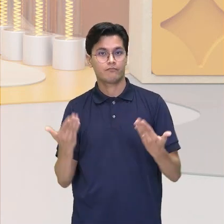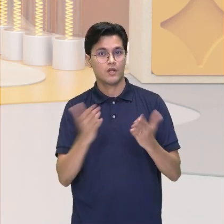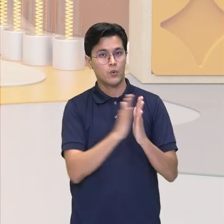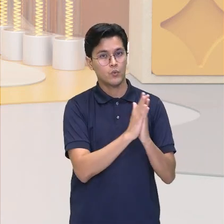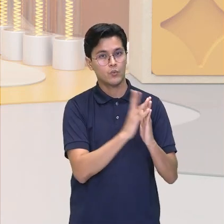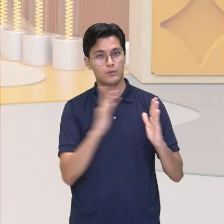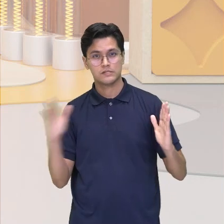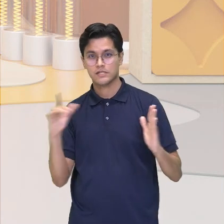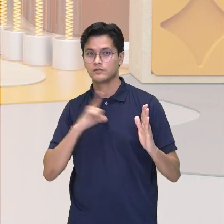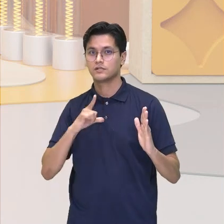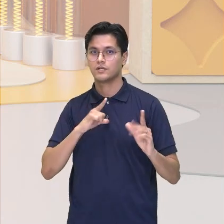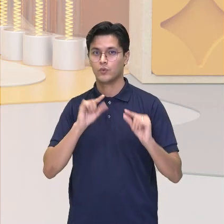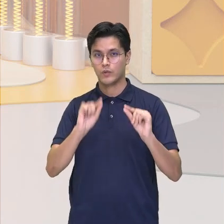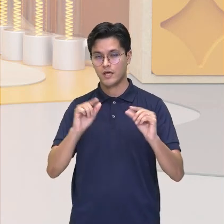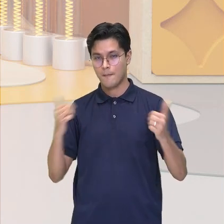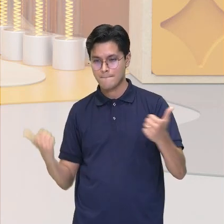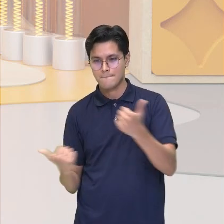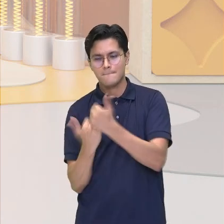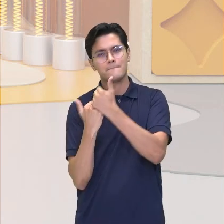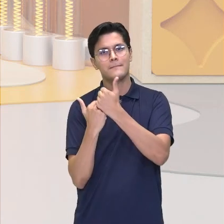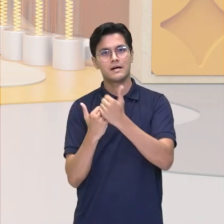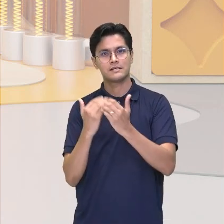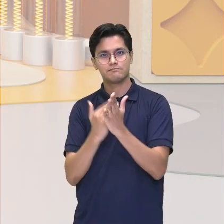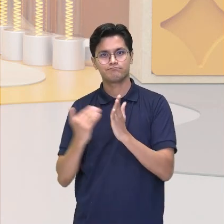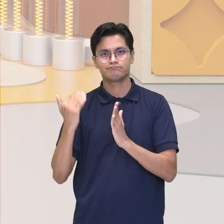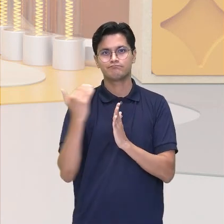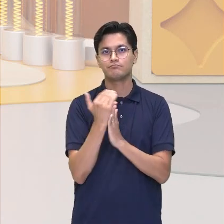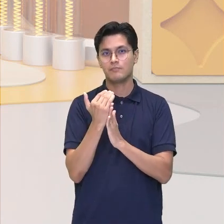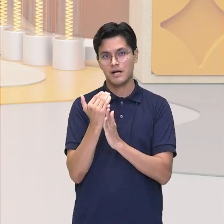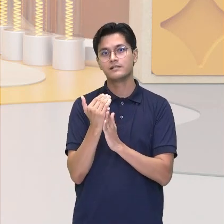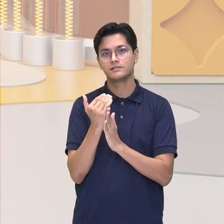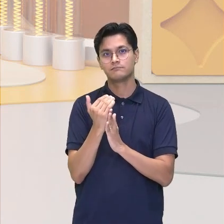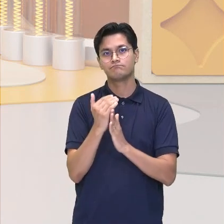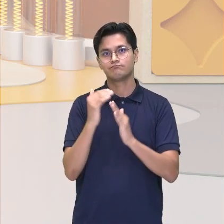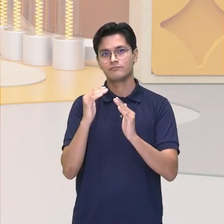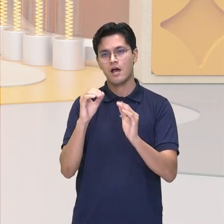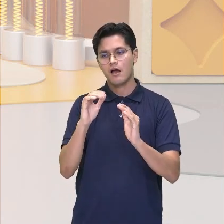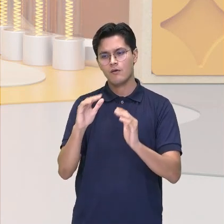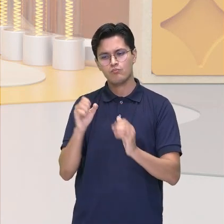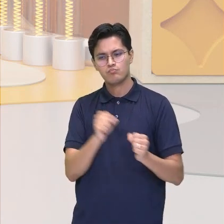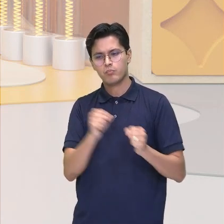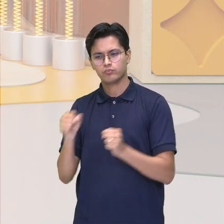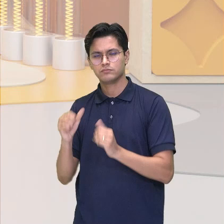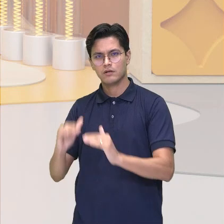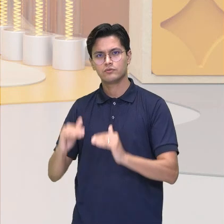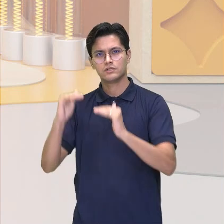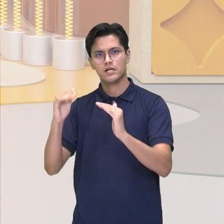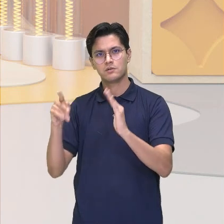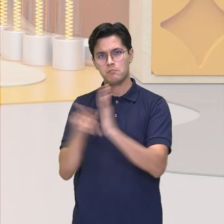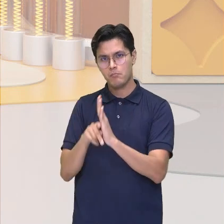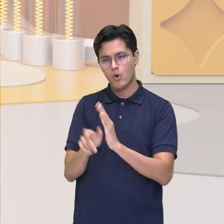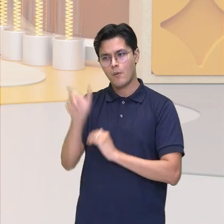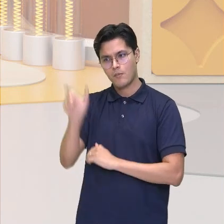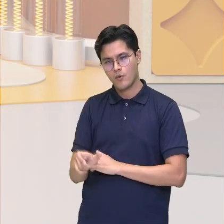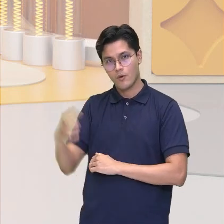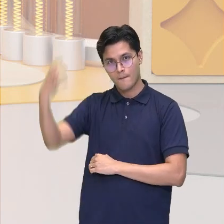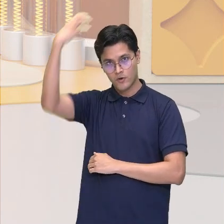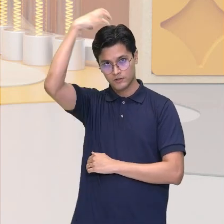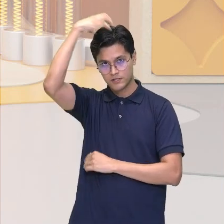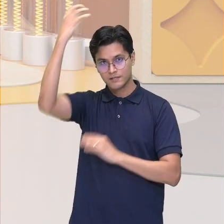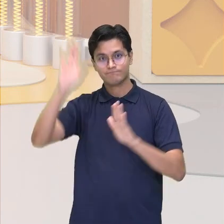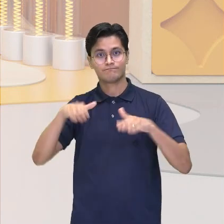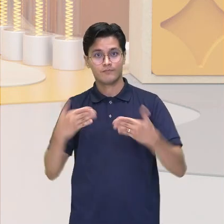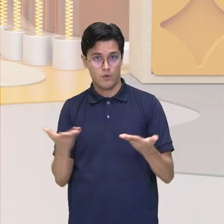um reforço a mais à autoridade do monarca. Então, a gente já está dando aqui um pano